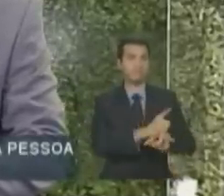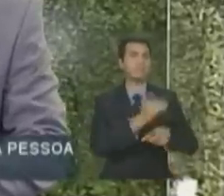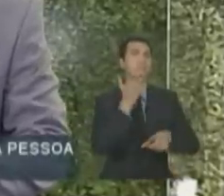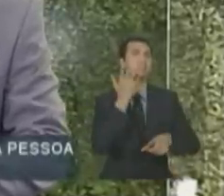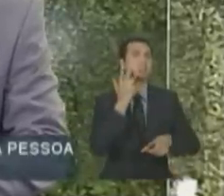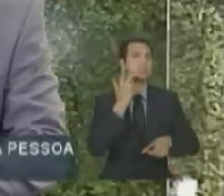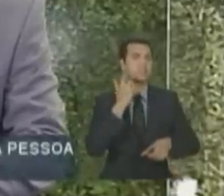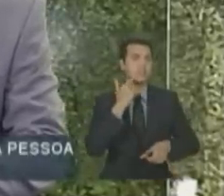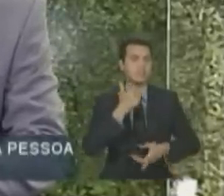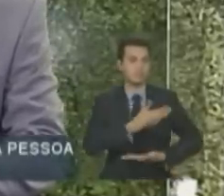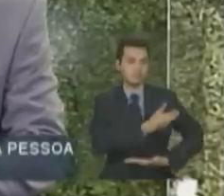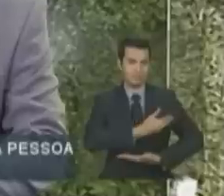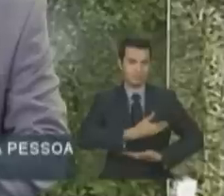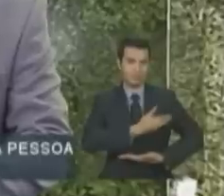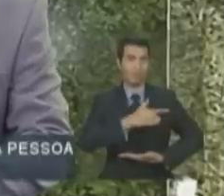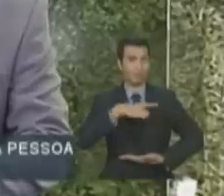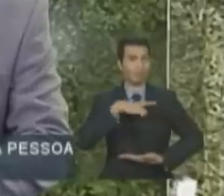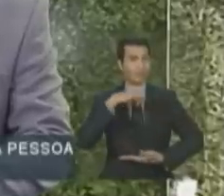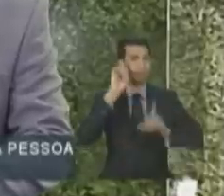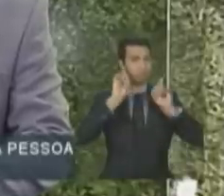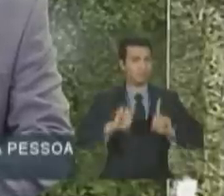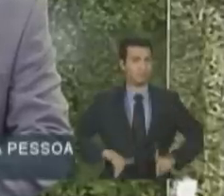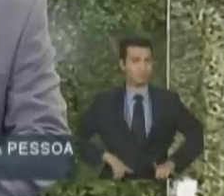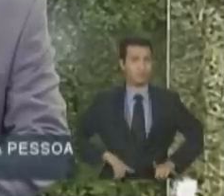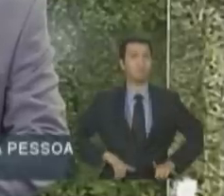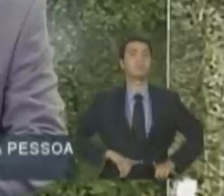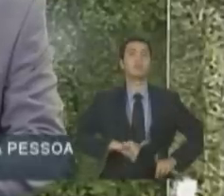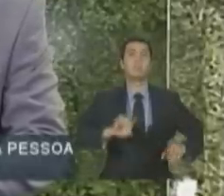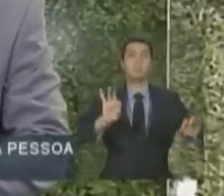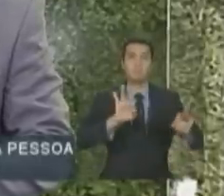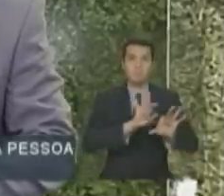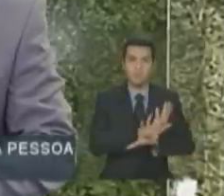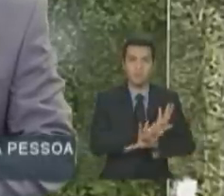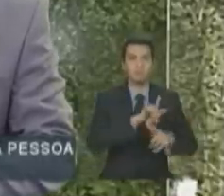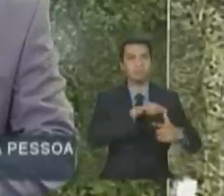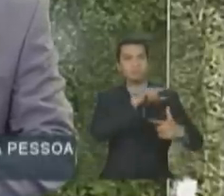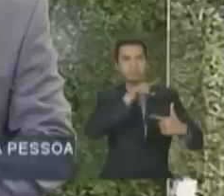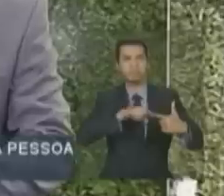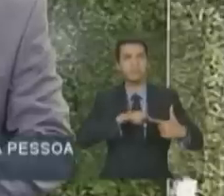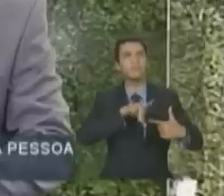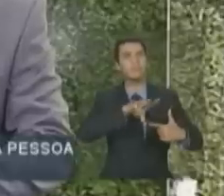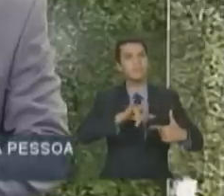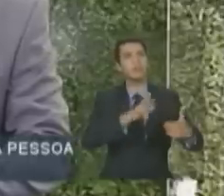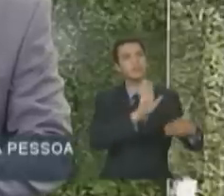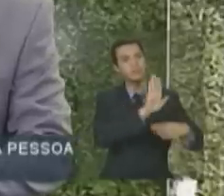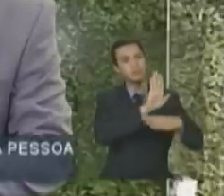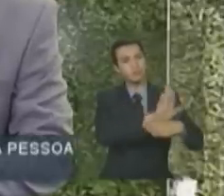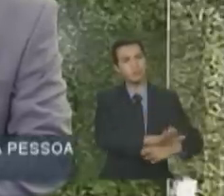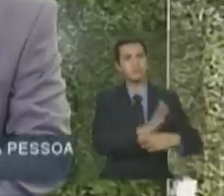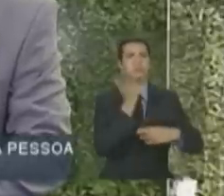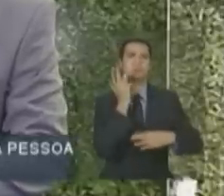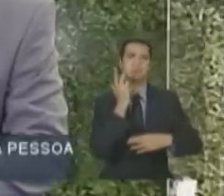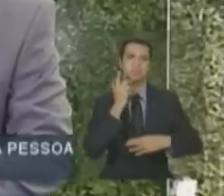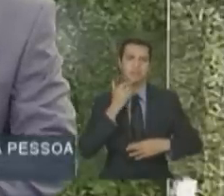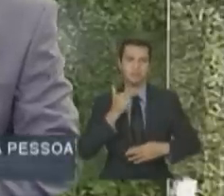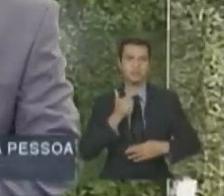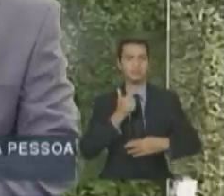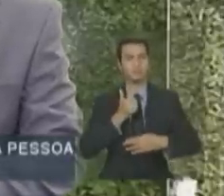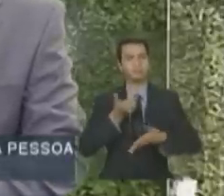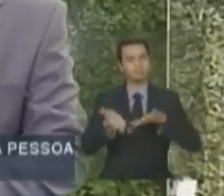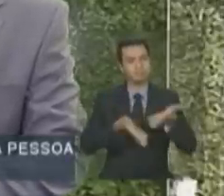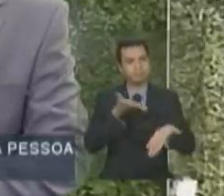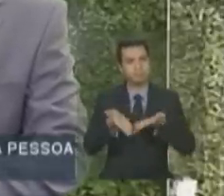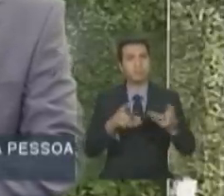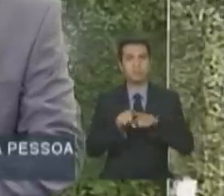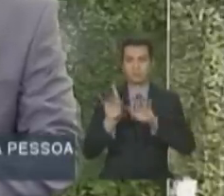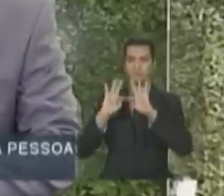será devidamente acompanhada, sendo dado todo o suporte à criança e ao seu familiar. Grande ação, parabéns ao